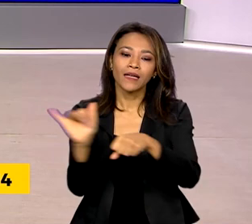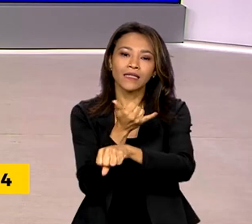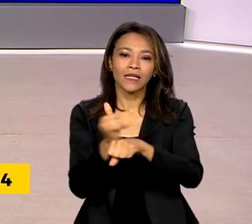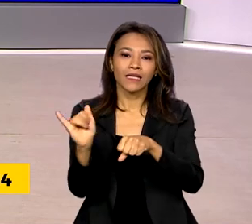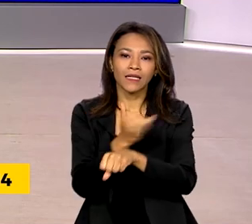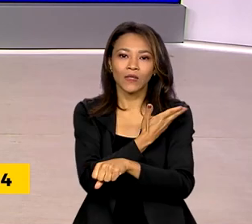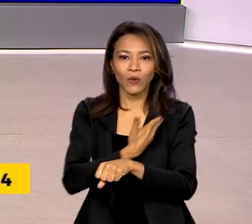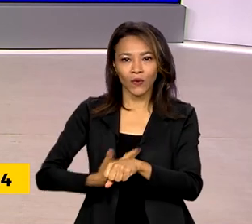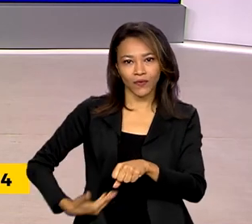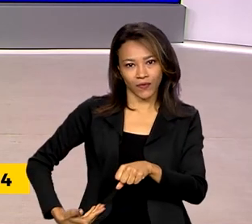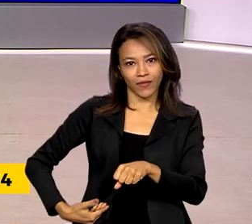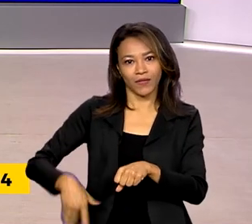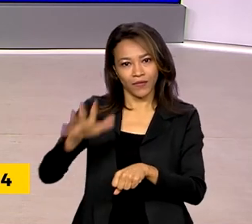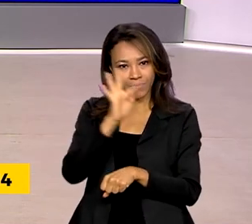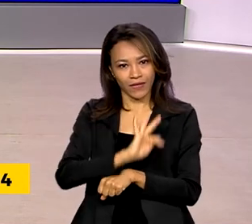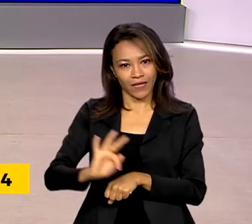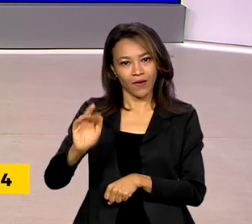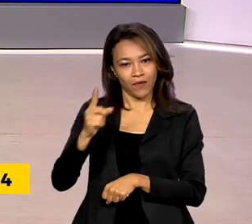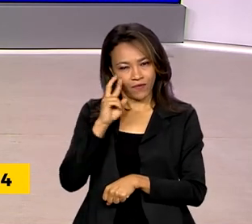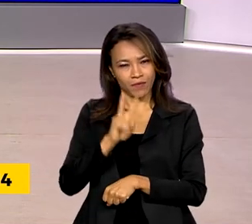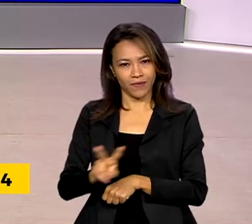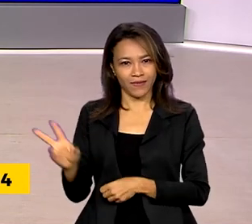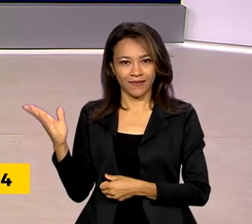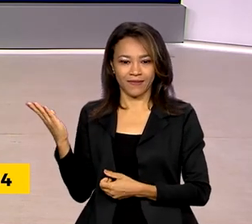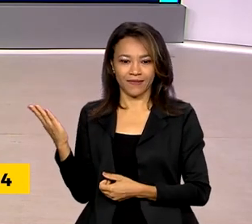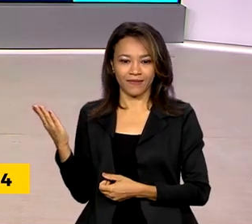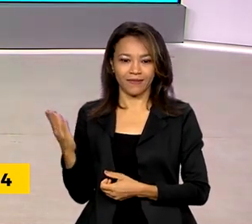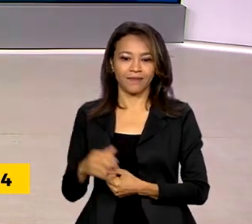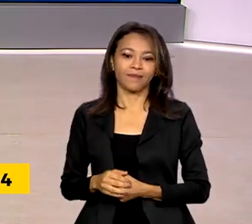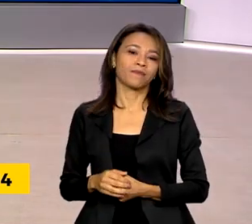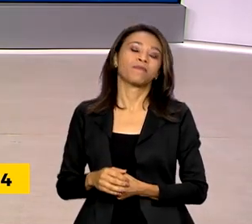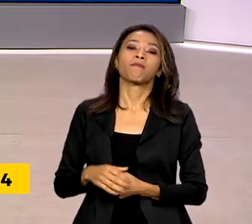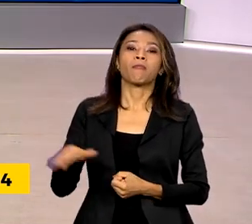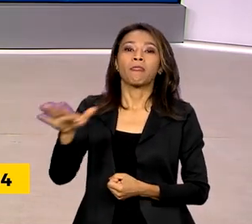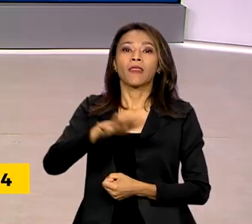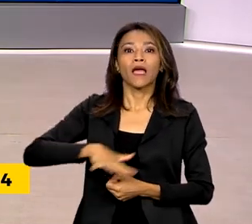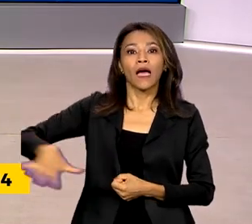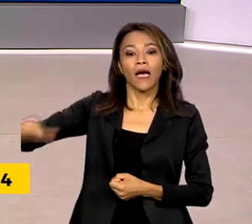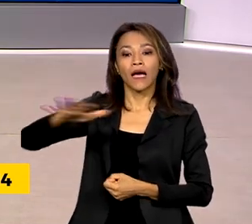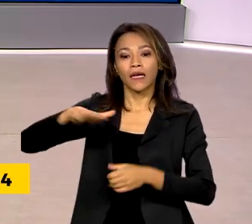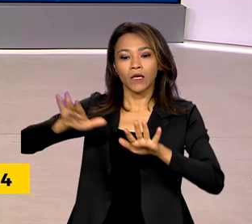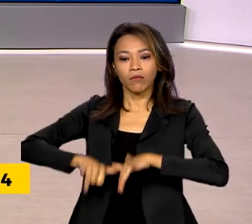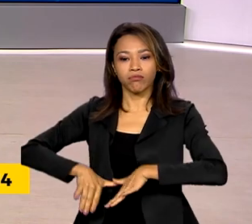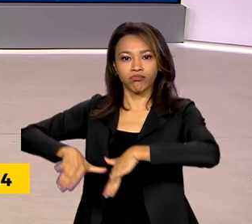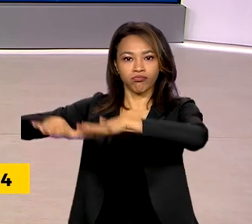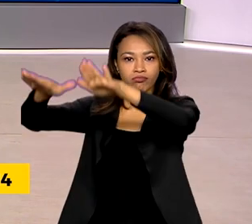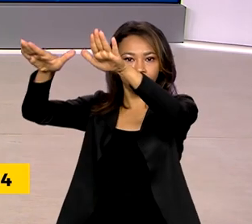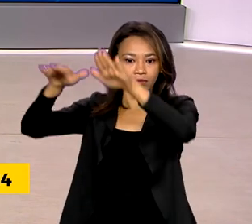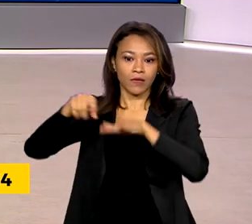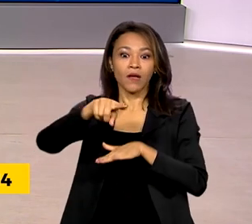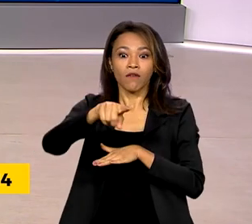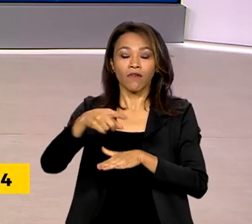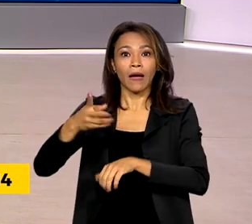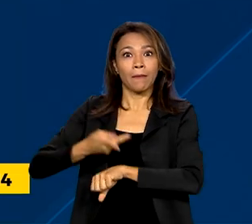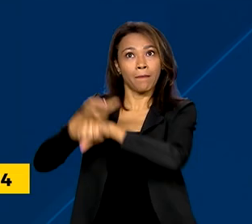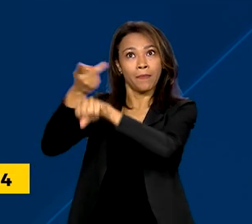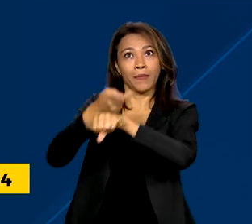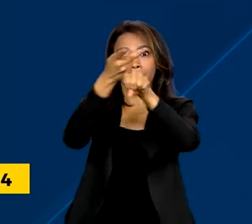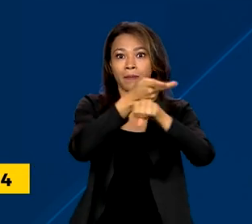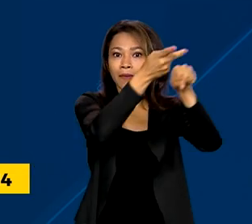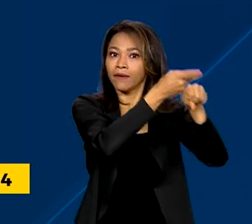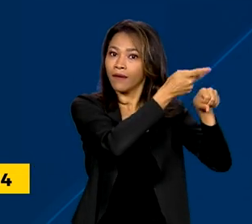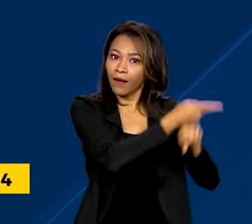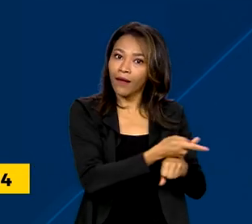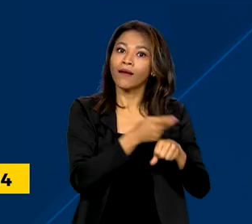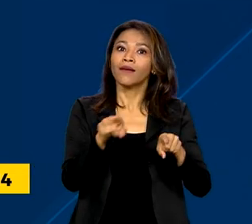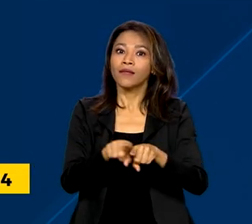governo federal nesta terça-feira vamos conferir no setor aeroportuário governo vai premiar aeroportos e companhias